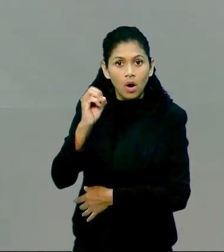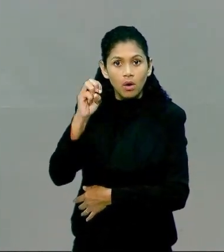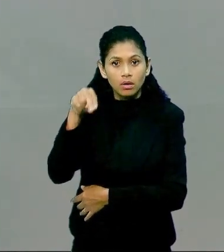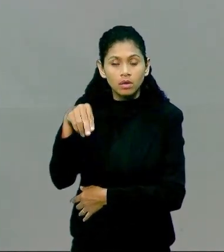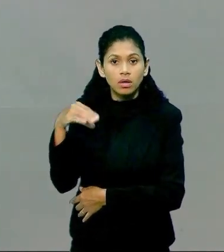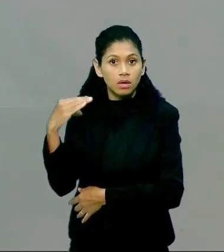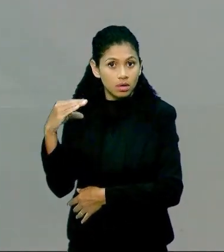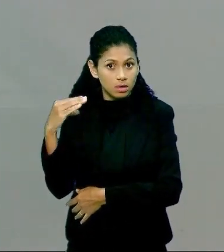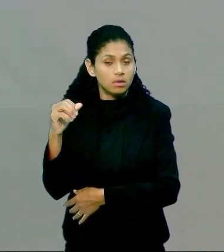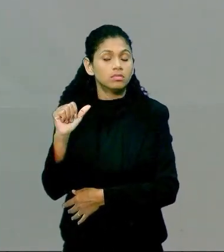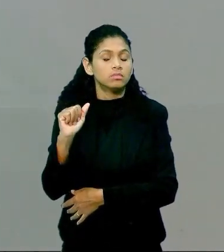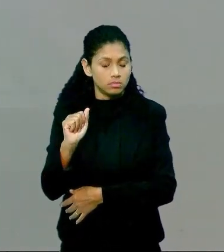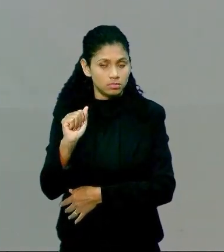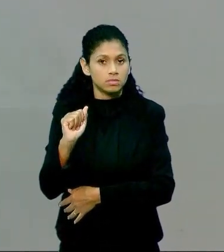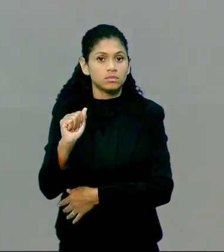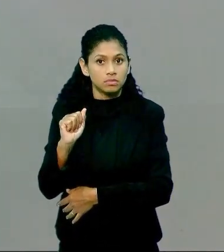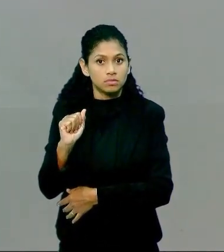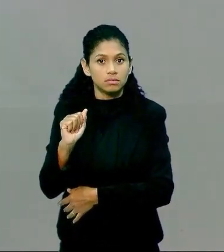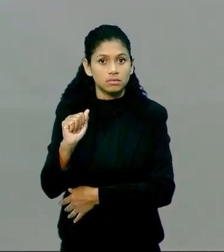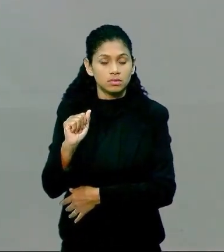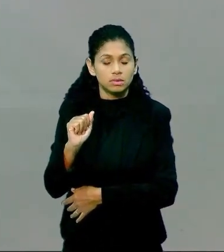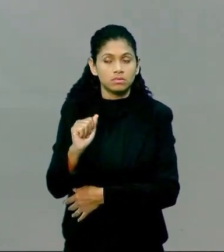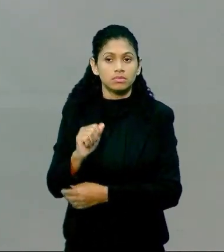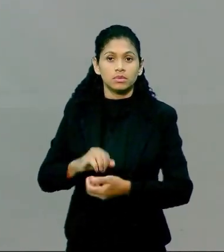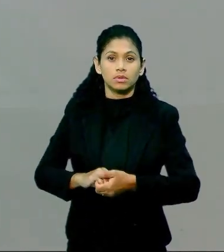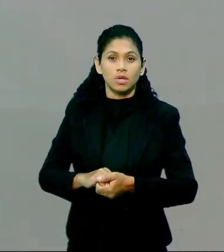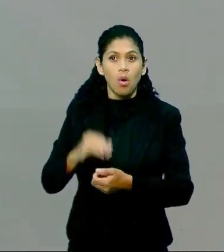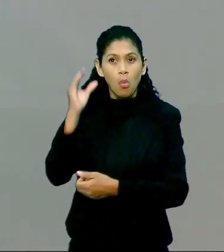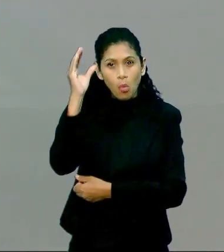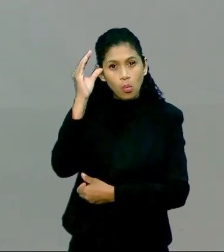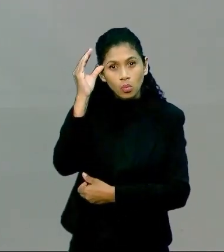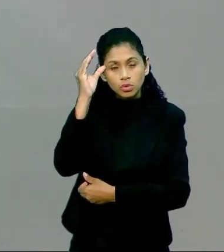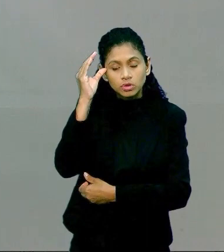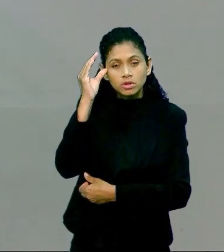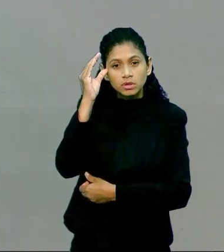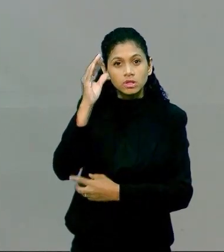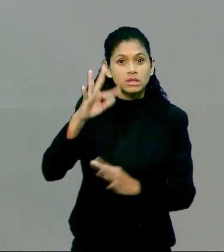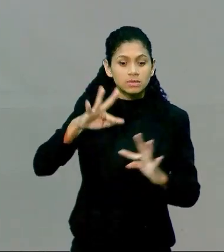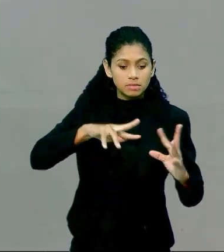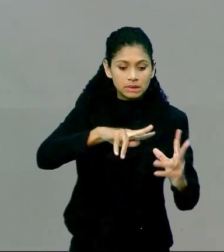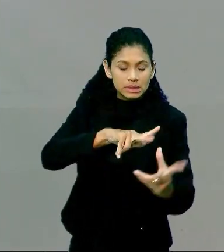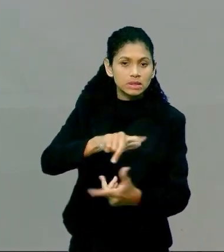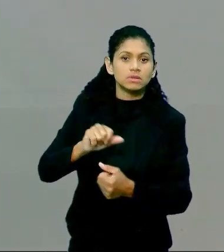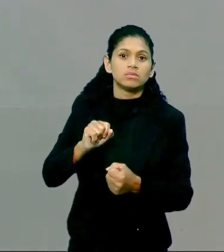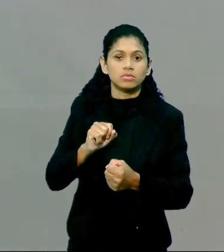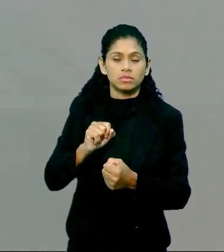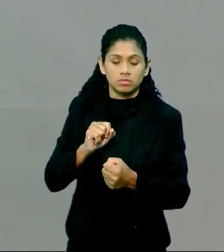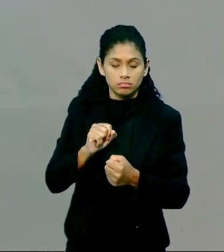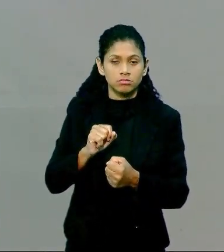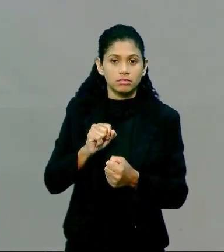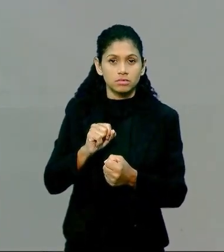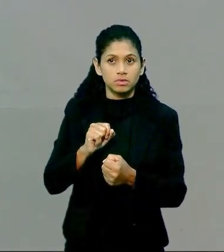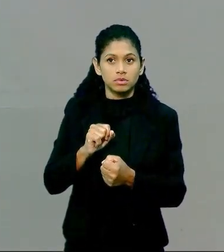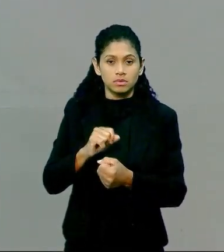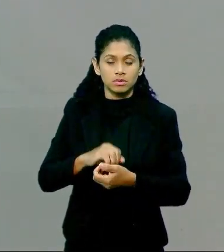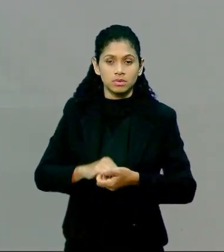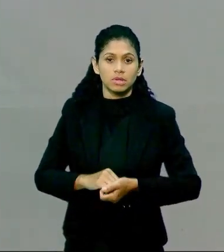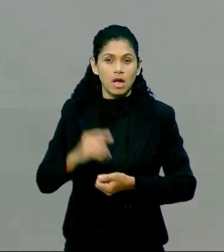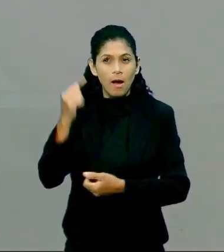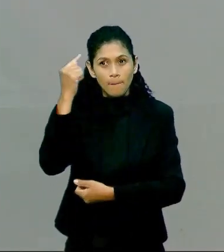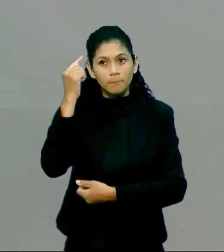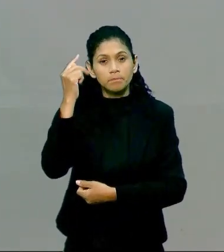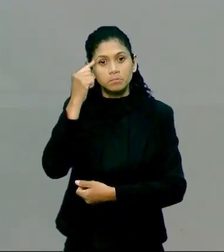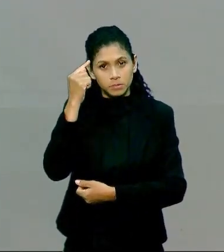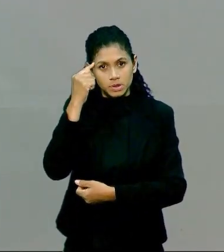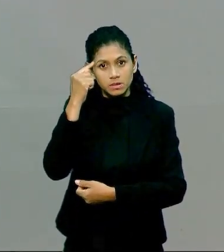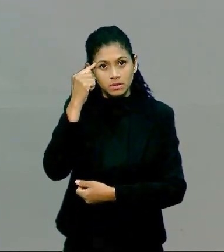sua experiência com a caça, né, que a gente chama de conhecimento de mundo, ele vai deduzir ali que só pode ali ter passado uma onça pelo